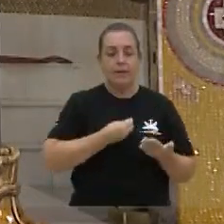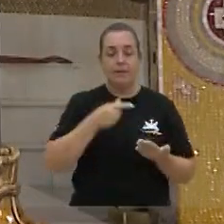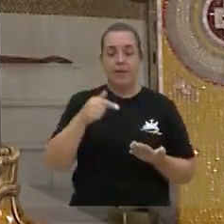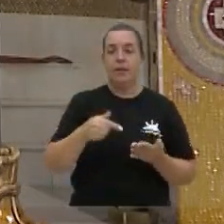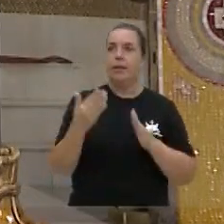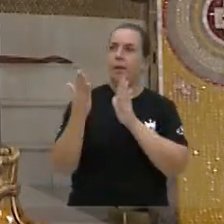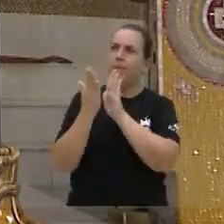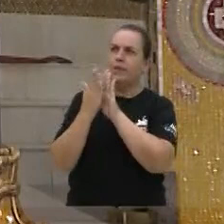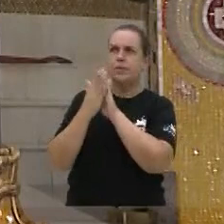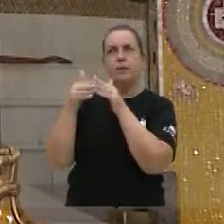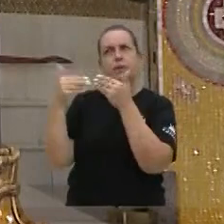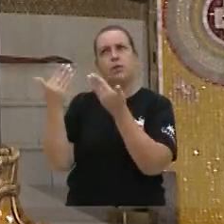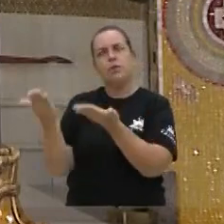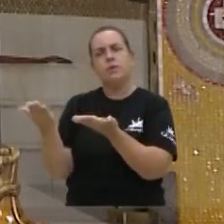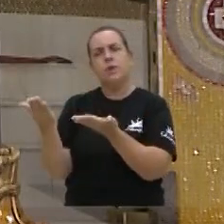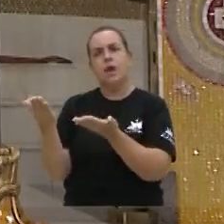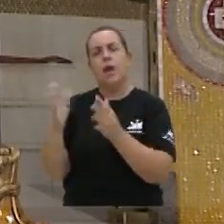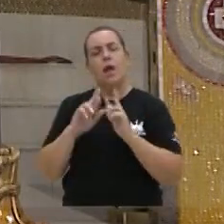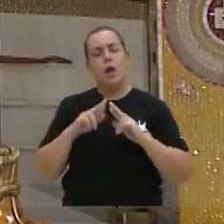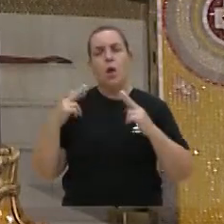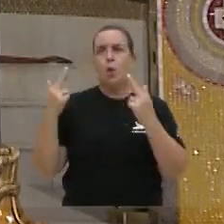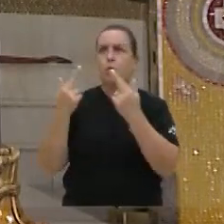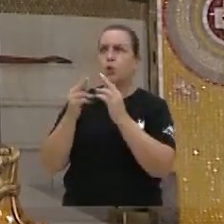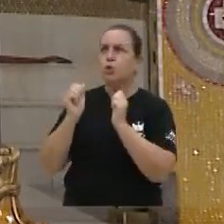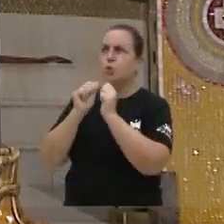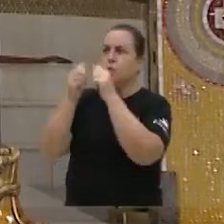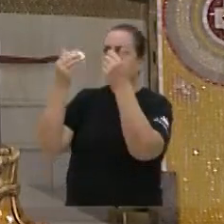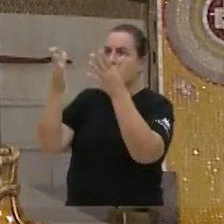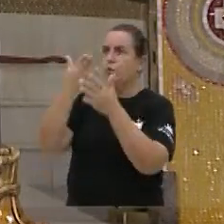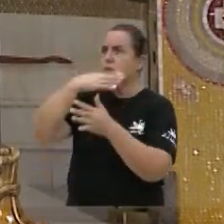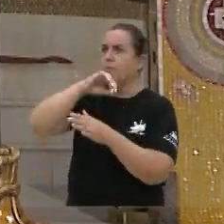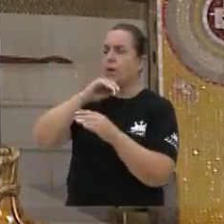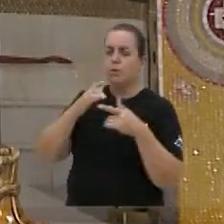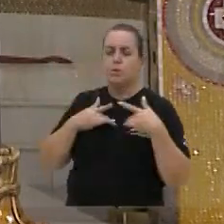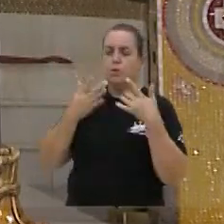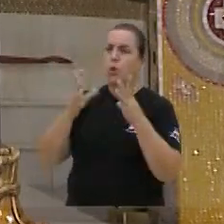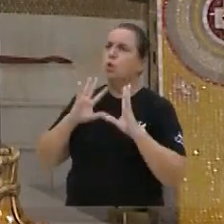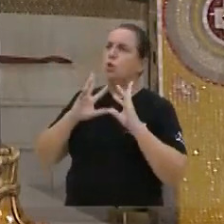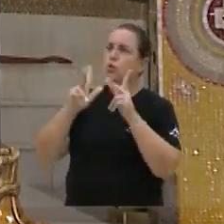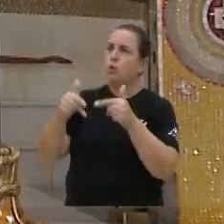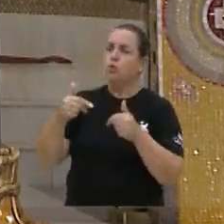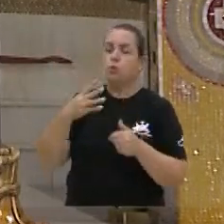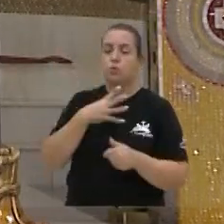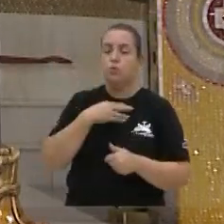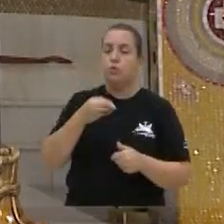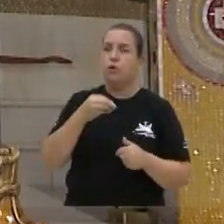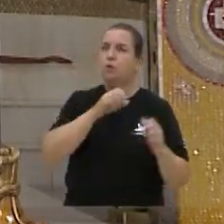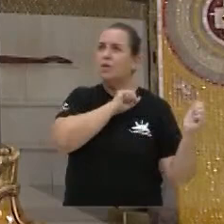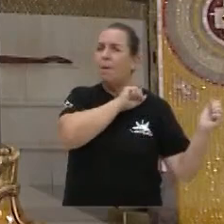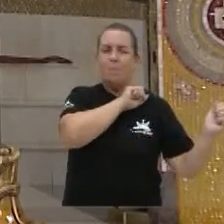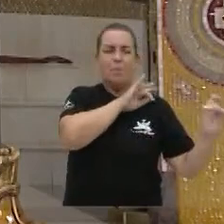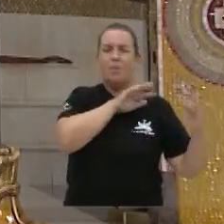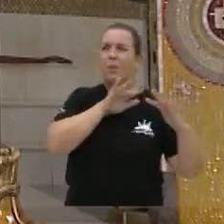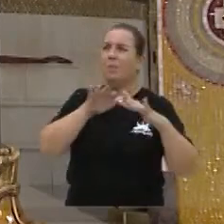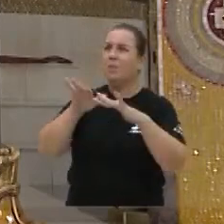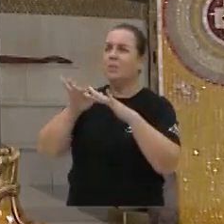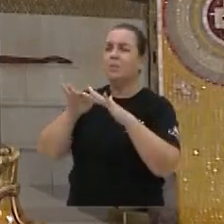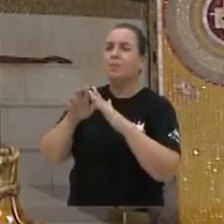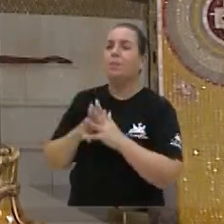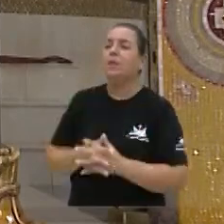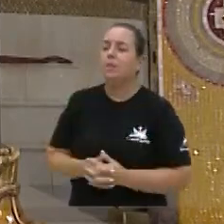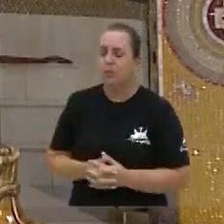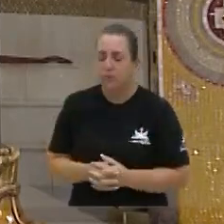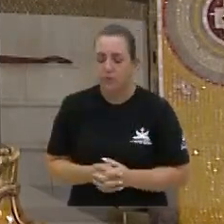na vossa presença. Reuni em vós, Pai de misericórdia, todos os vossos filhos e filhas